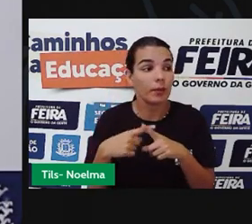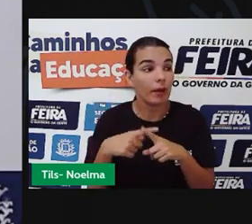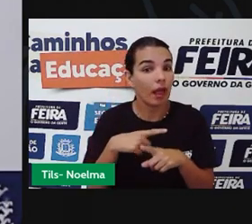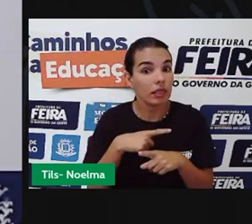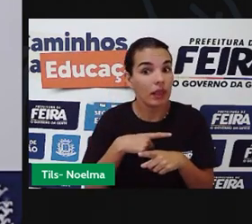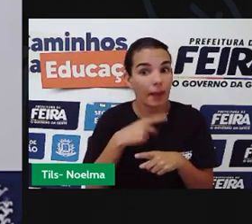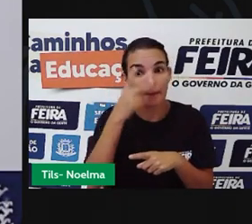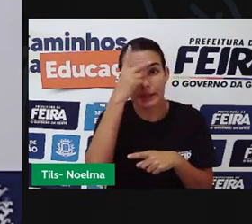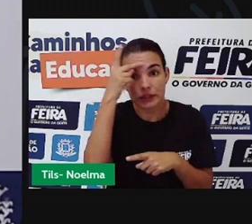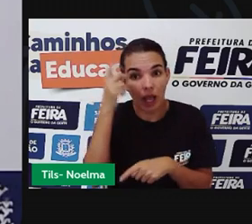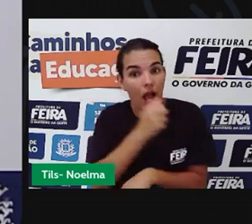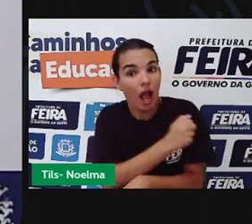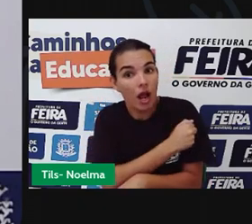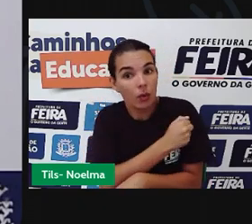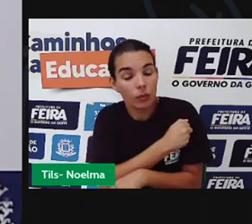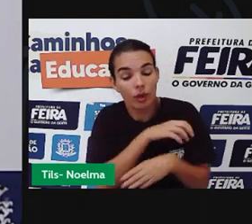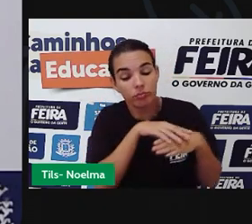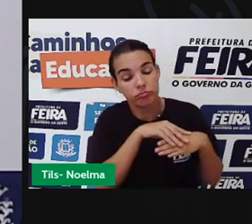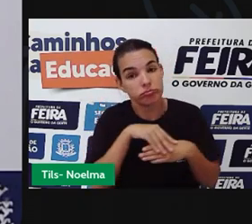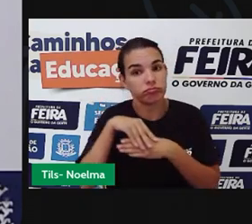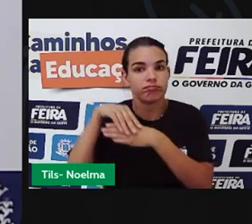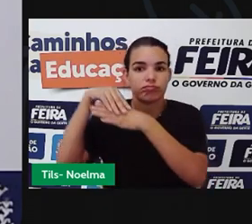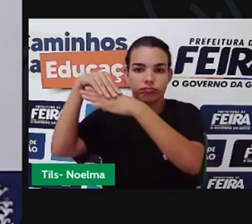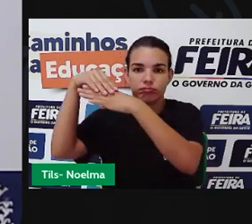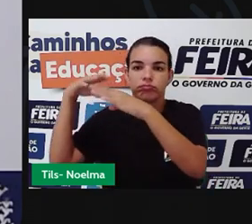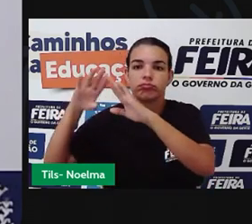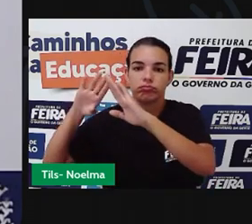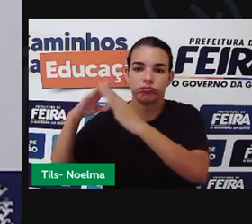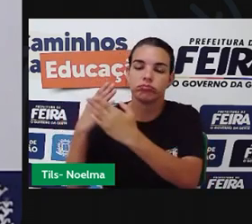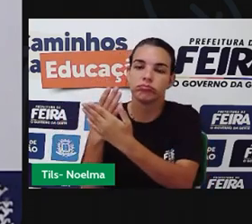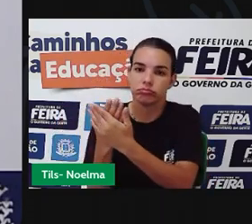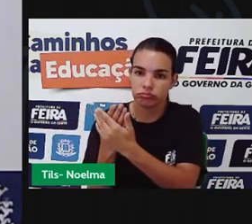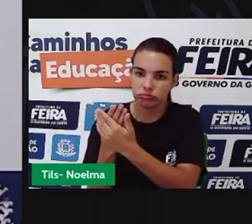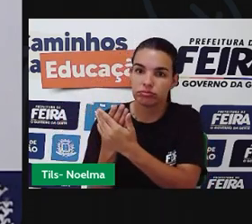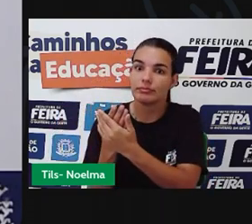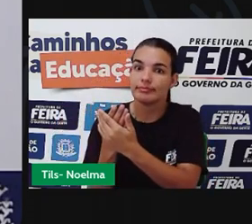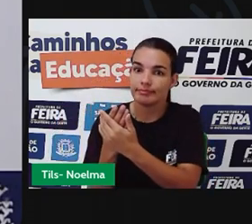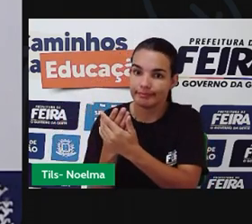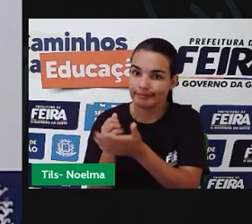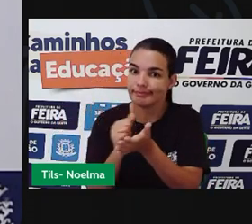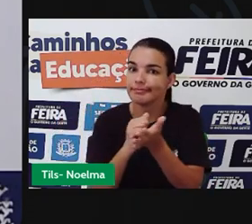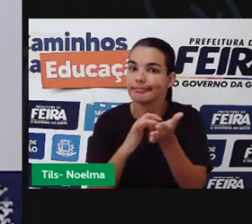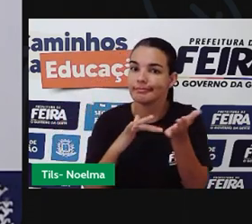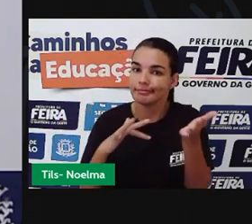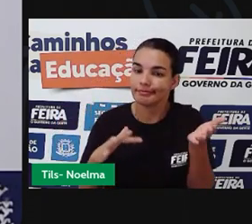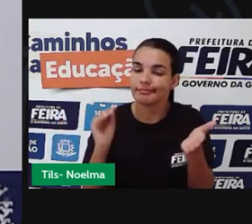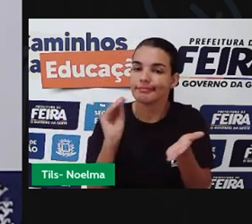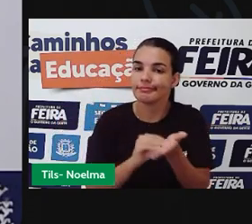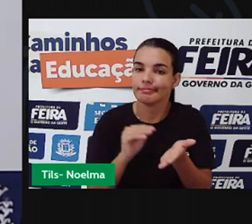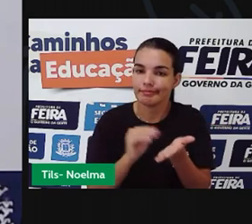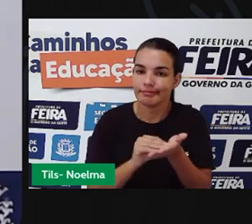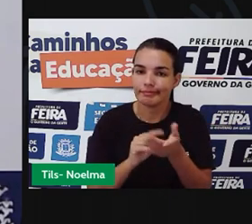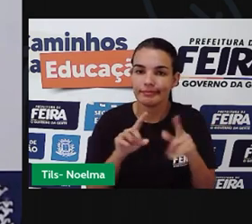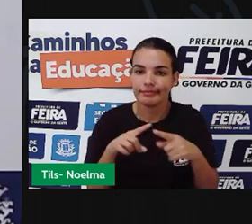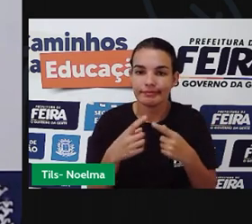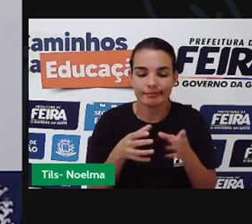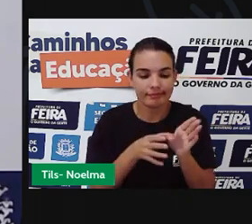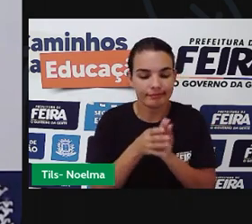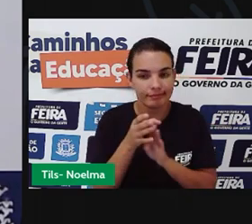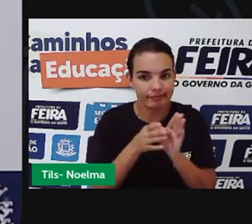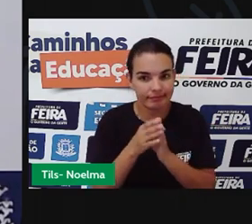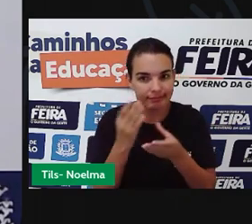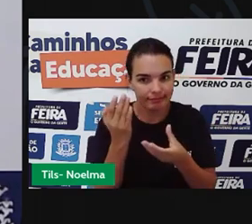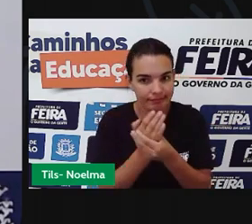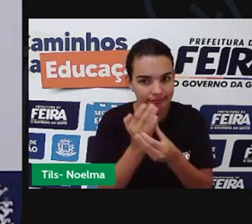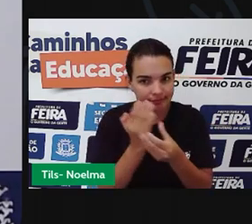está entregando essas atividades, que não estão aí realizando essas atividades, certo? Então, pegue lá o bloco de atividade